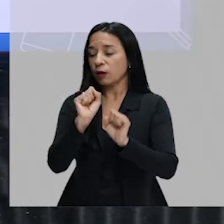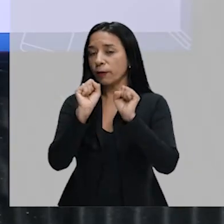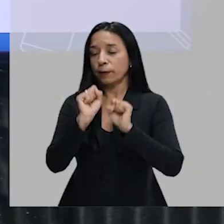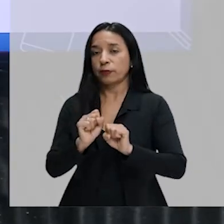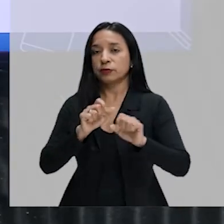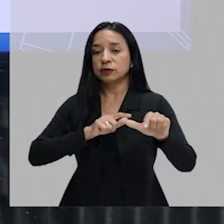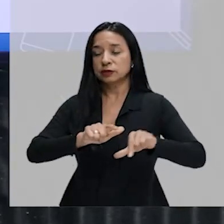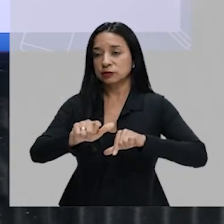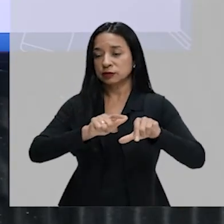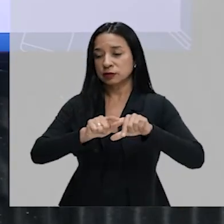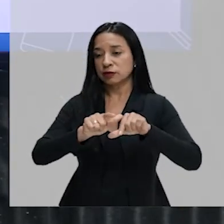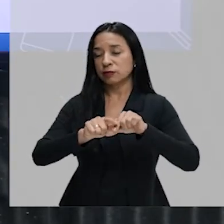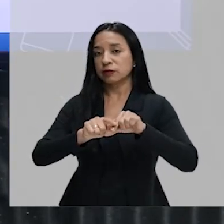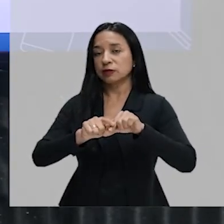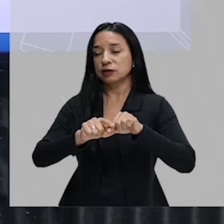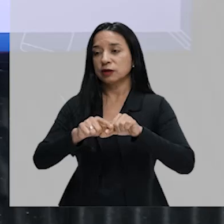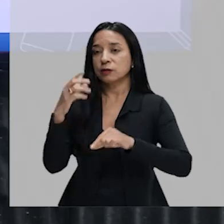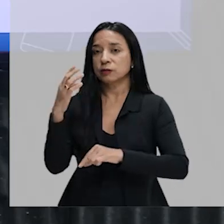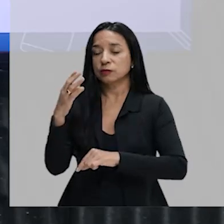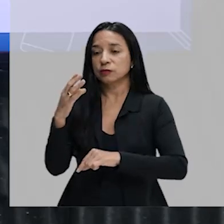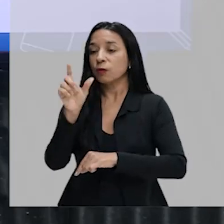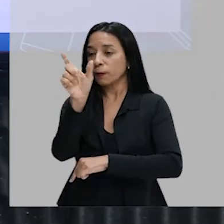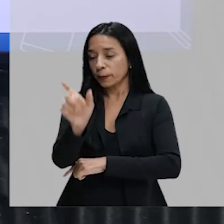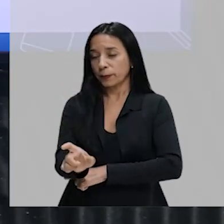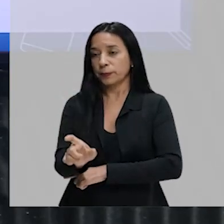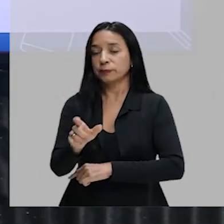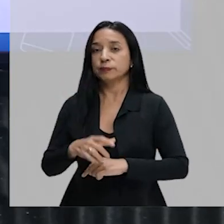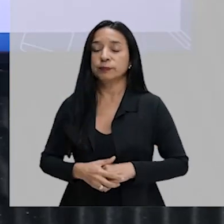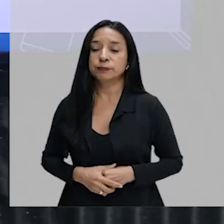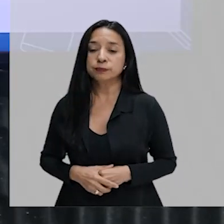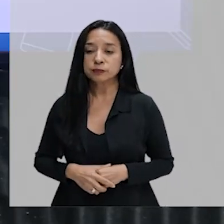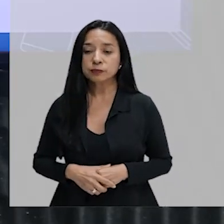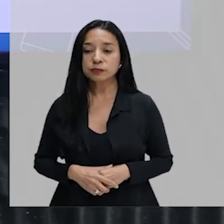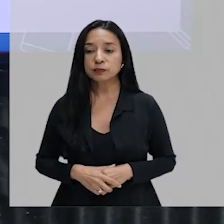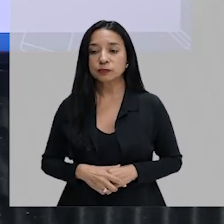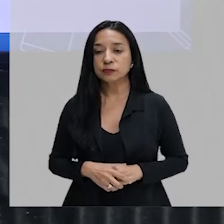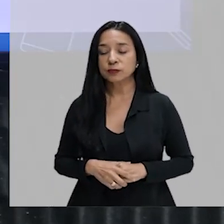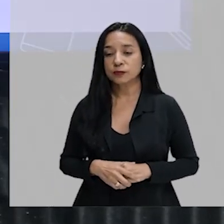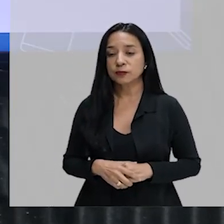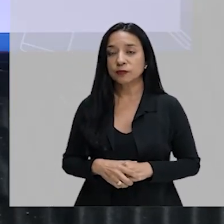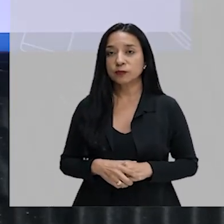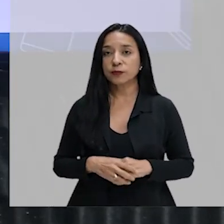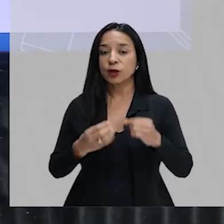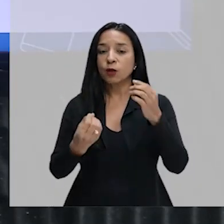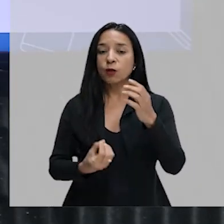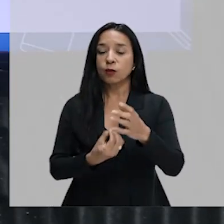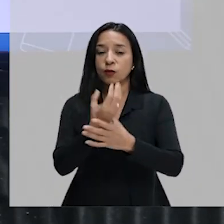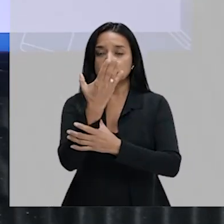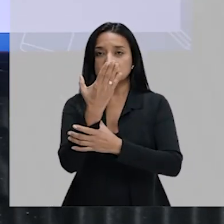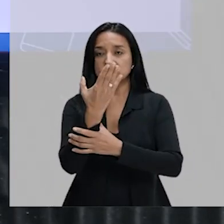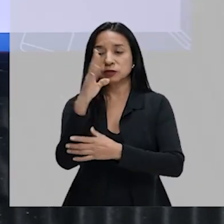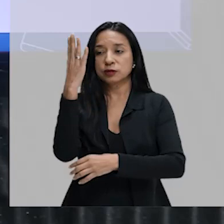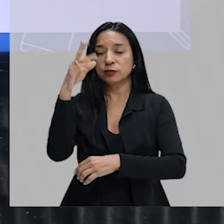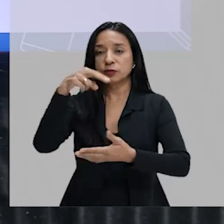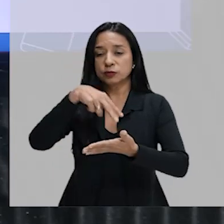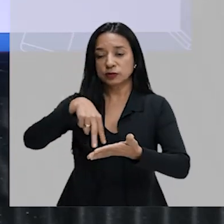isso que quando eu falei ainda há pouco no início da aula, que eu disse alguma prática alternativa, não, até que não está